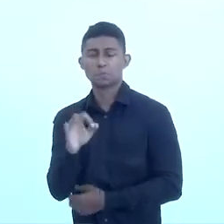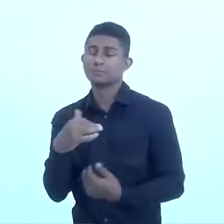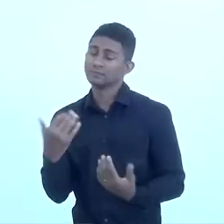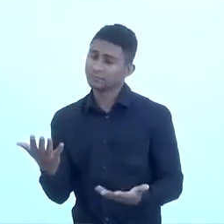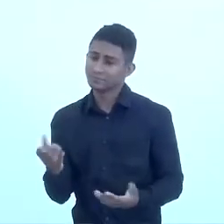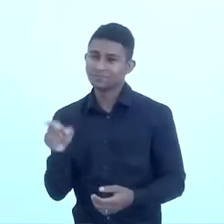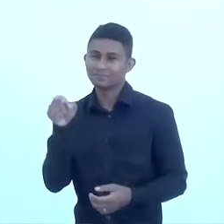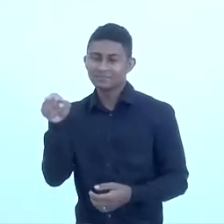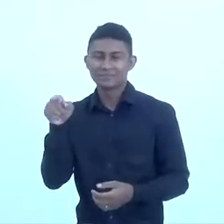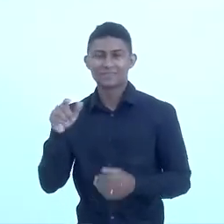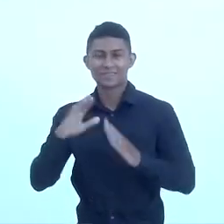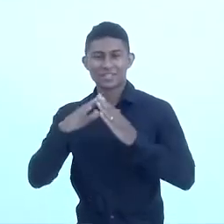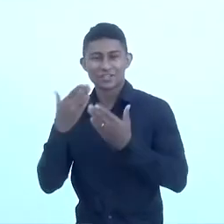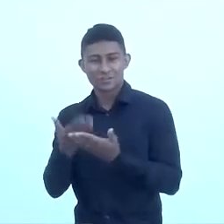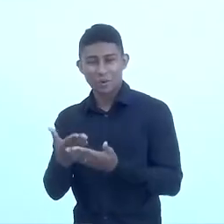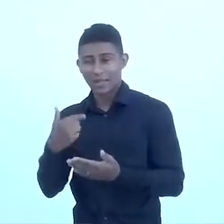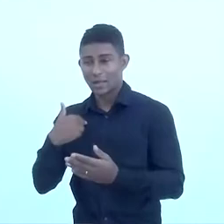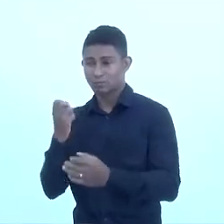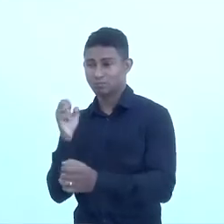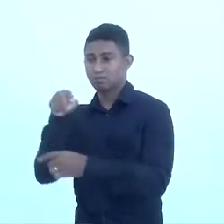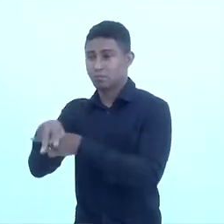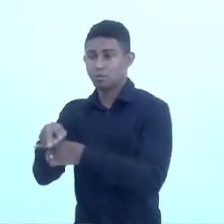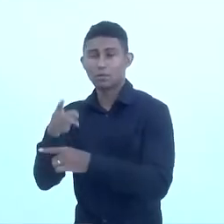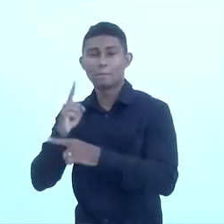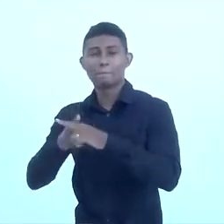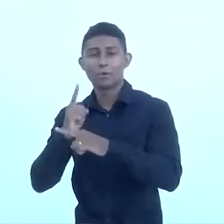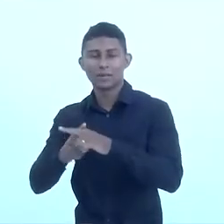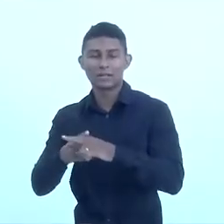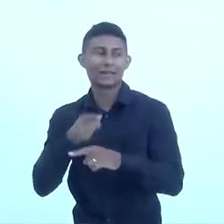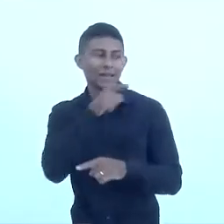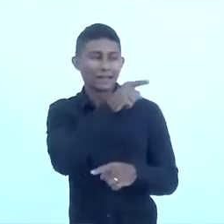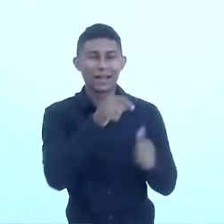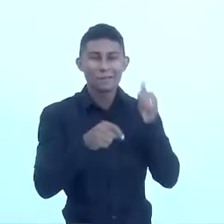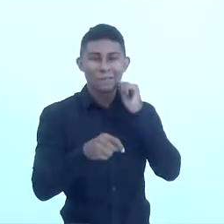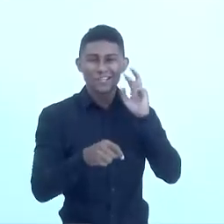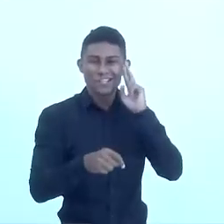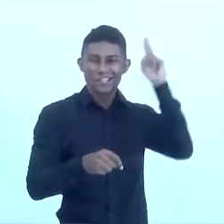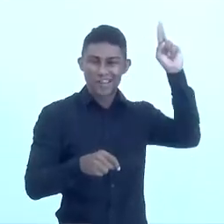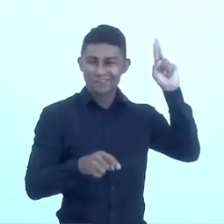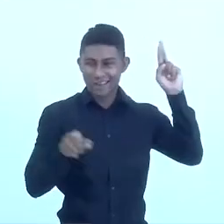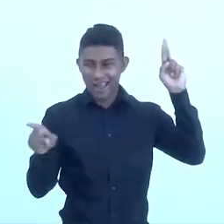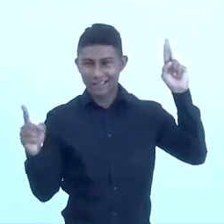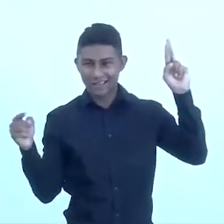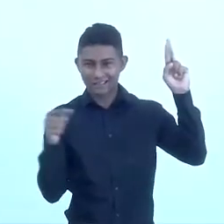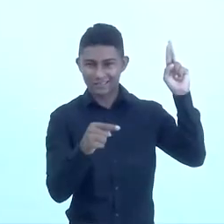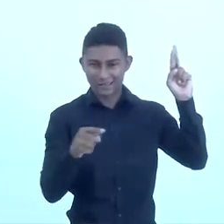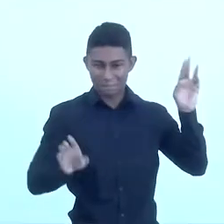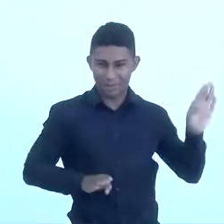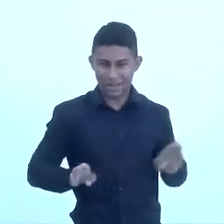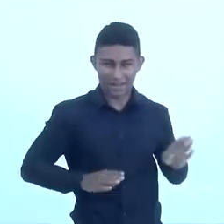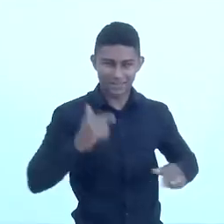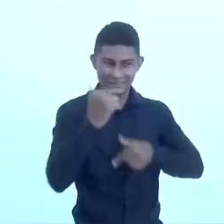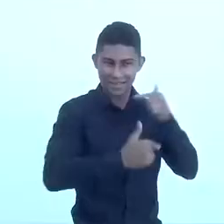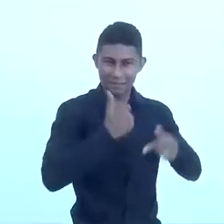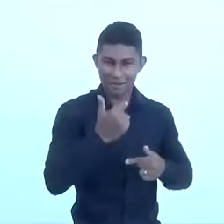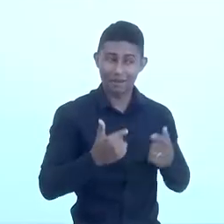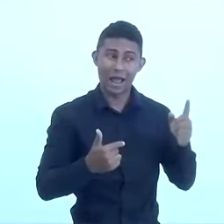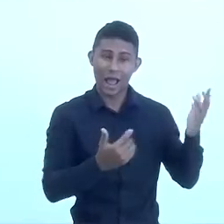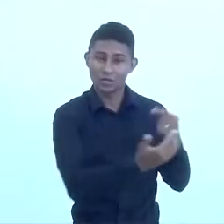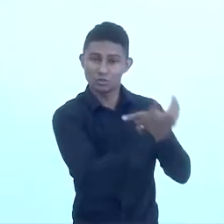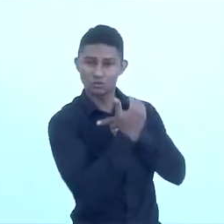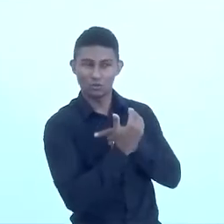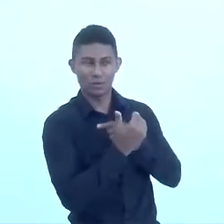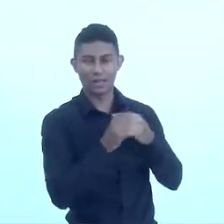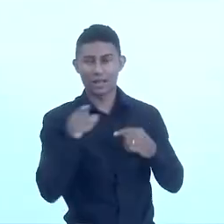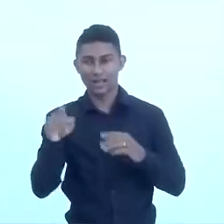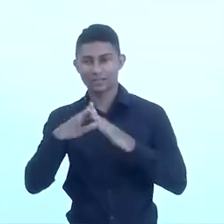privilégio que deve ter sido concedido para minha mãe através da família. Isso que eu acho que